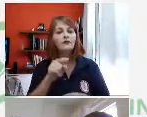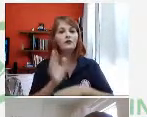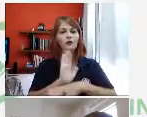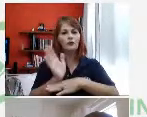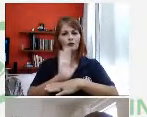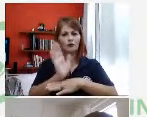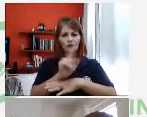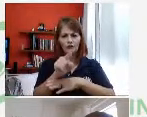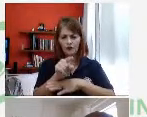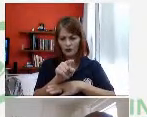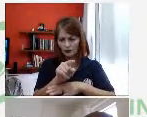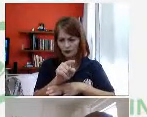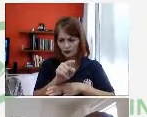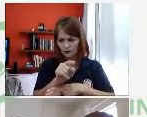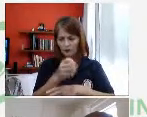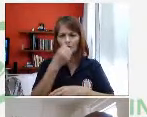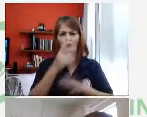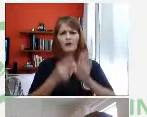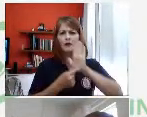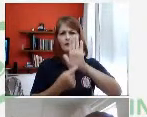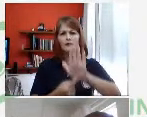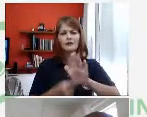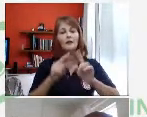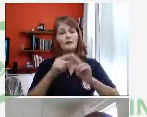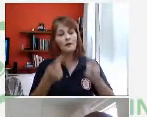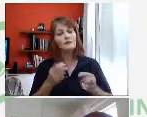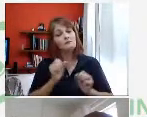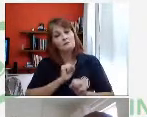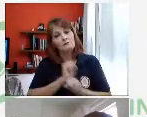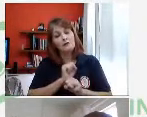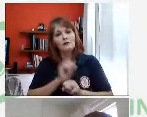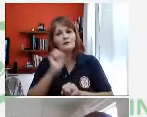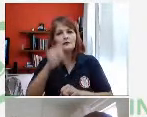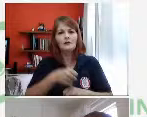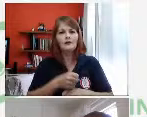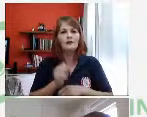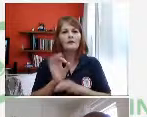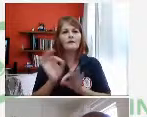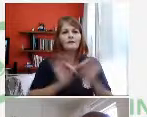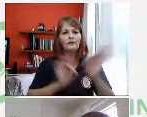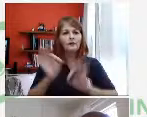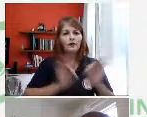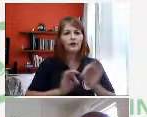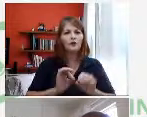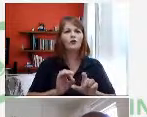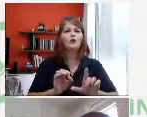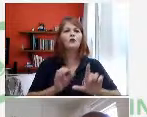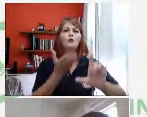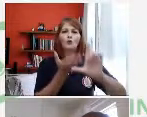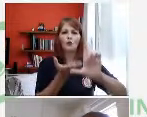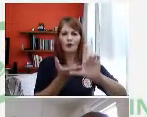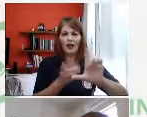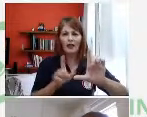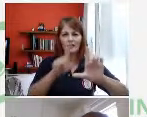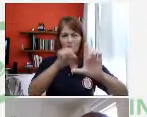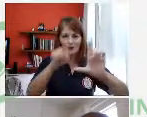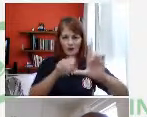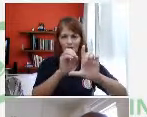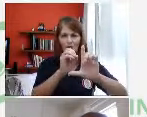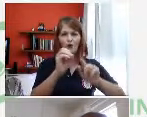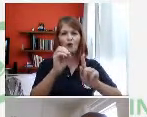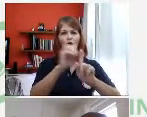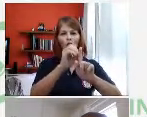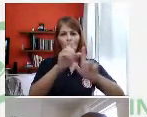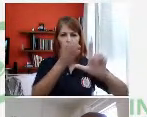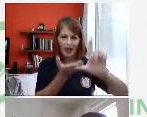foi muito bem representado, mas espero que sim. Nós aprendemos a mexer no Google Classroom e a maioria das